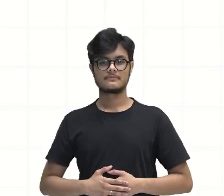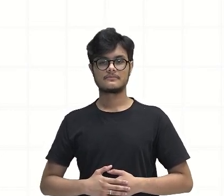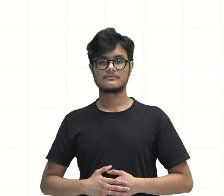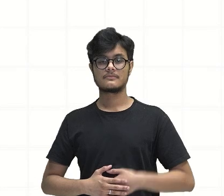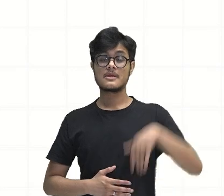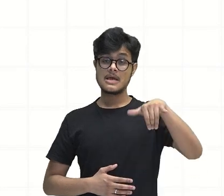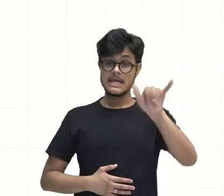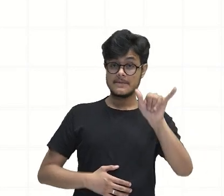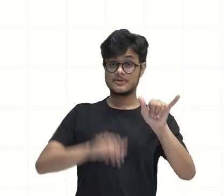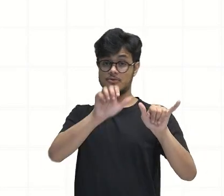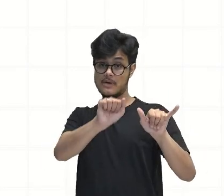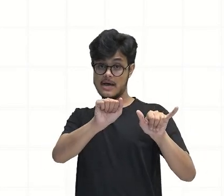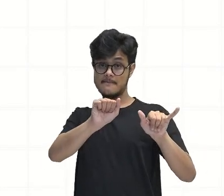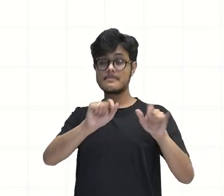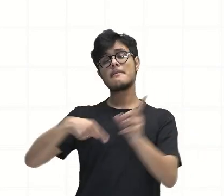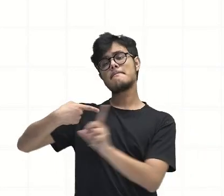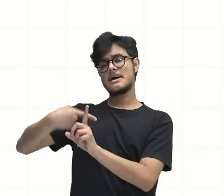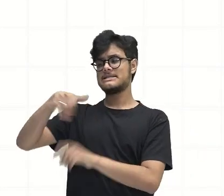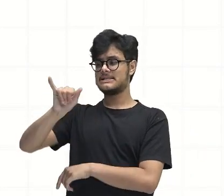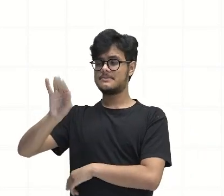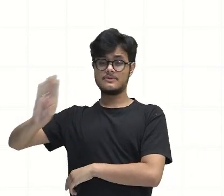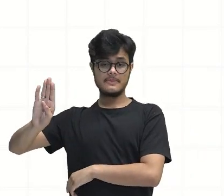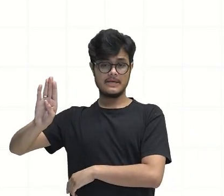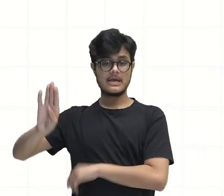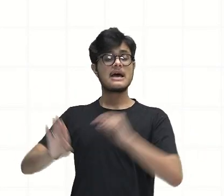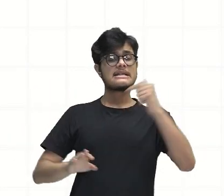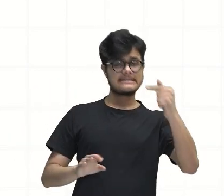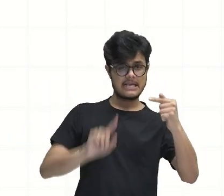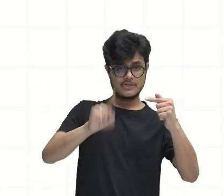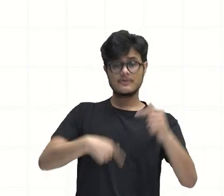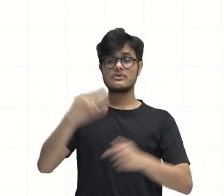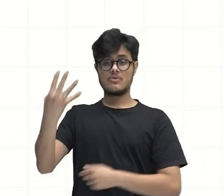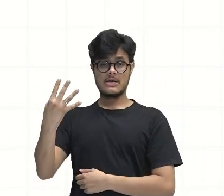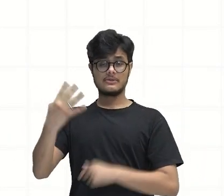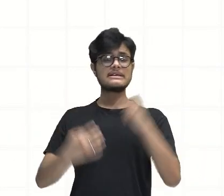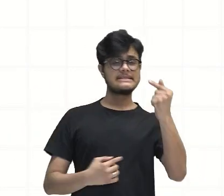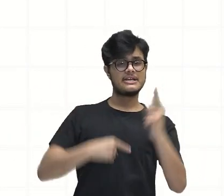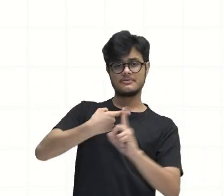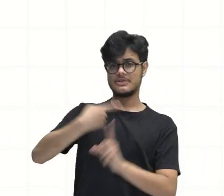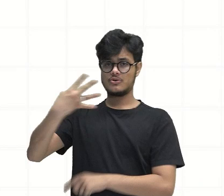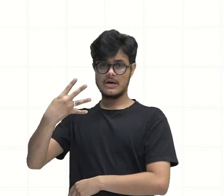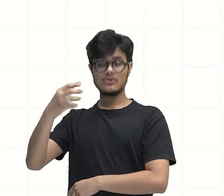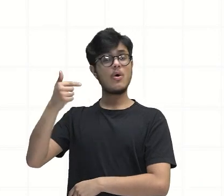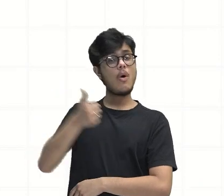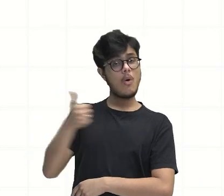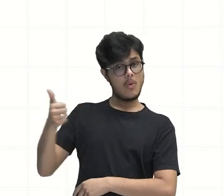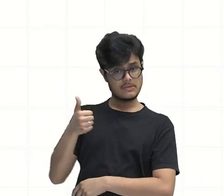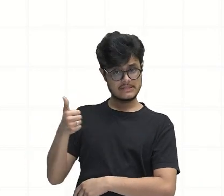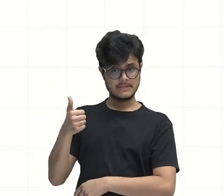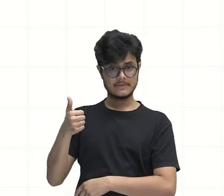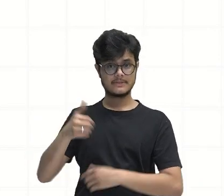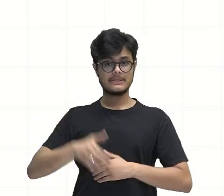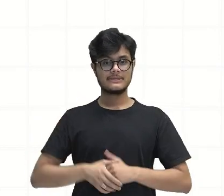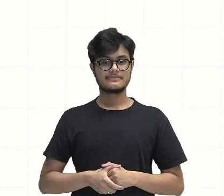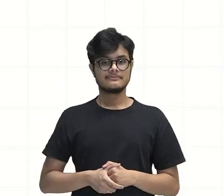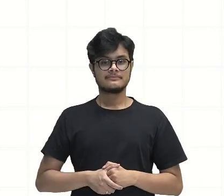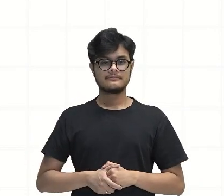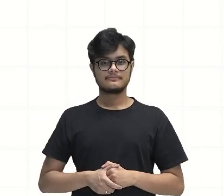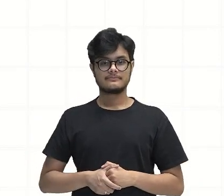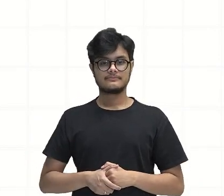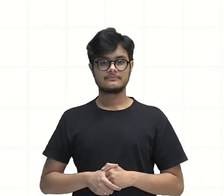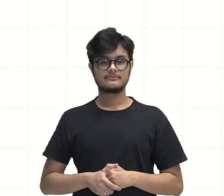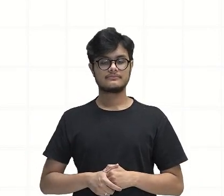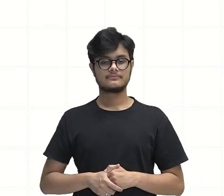7 mais 4, né? 7 mais 4, 11. Aqui eu consigo determinar essa divisão, ó, é um